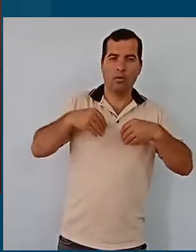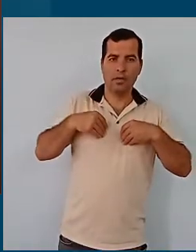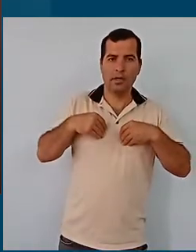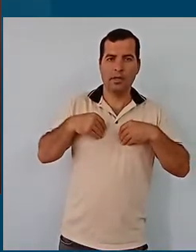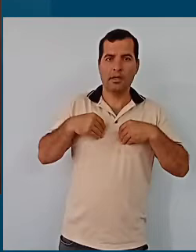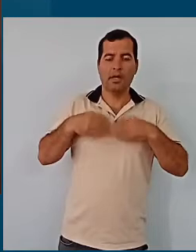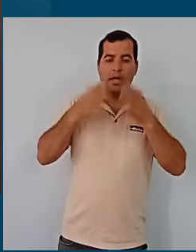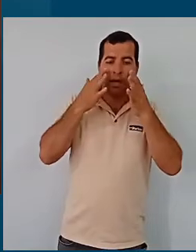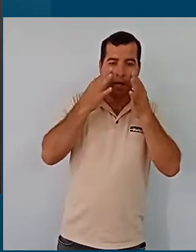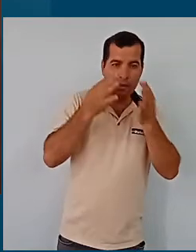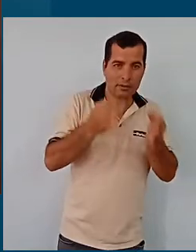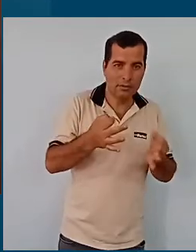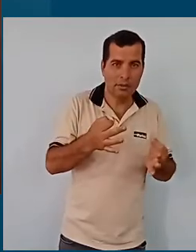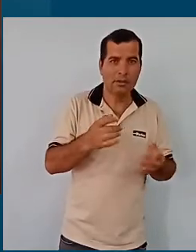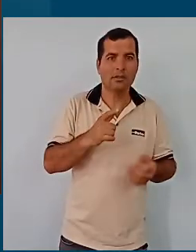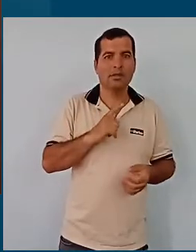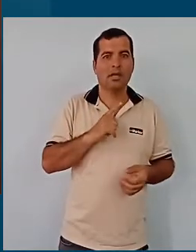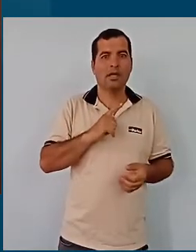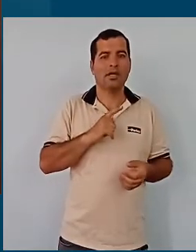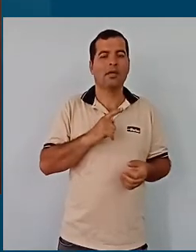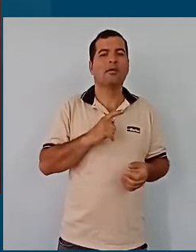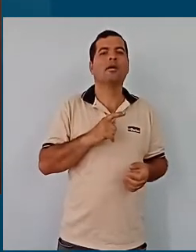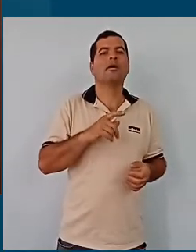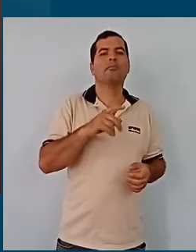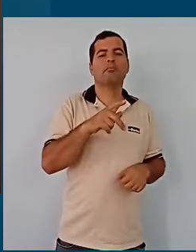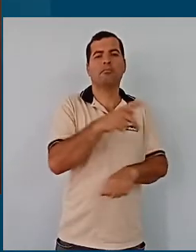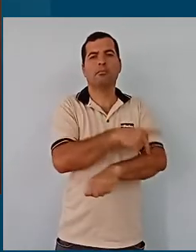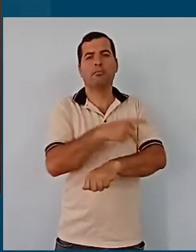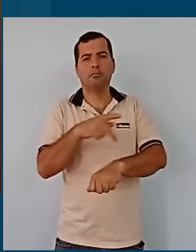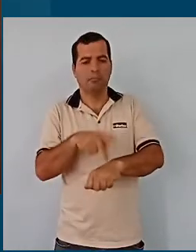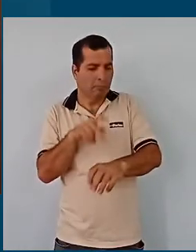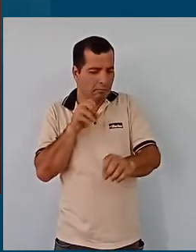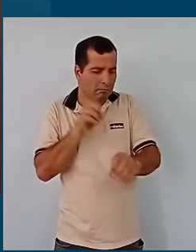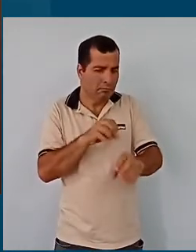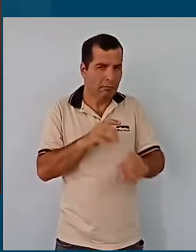escutar são métodos do trabalho docente.